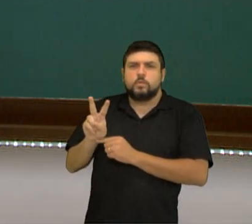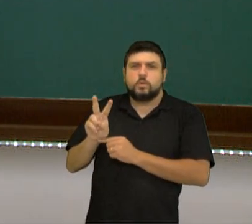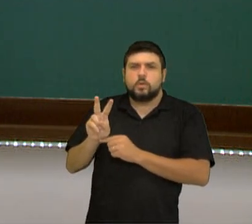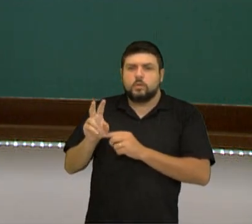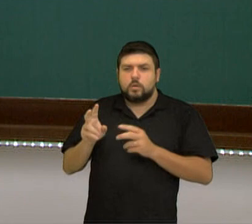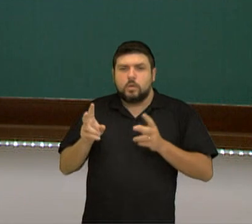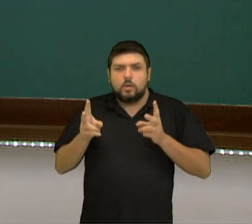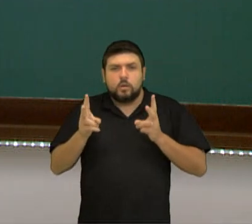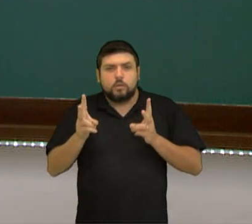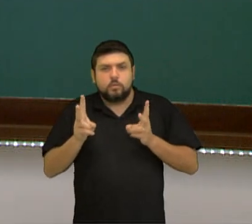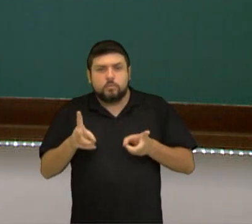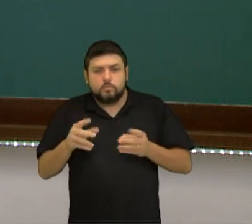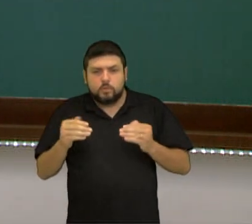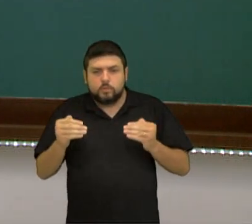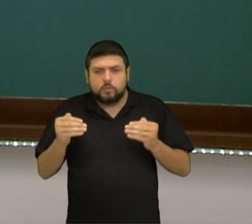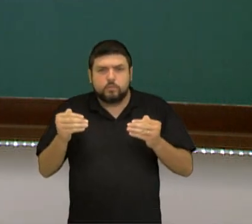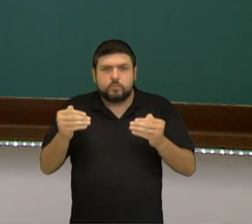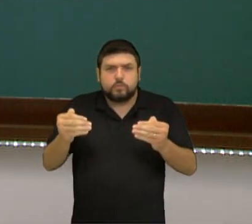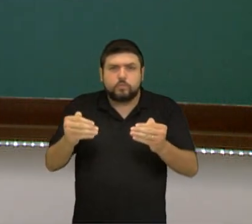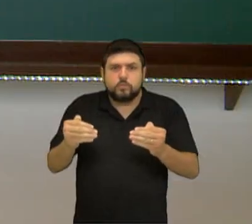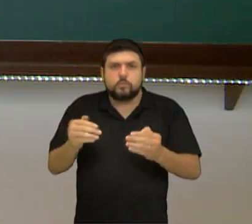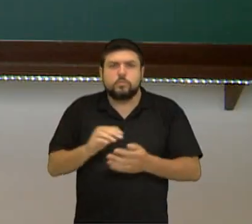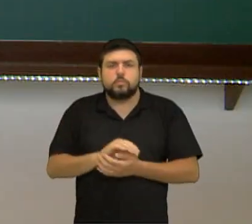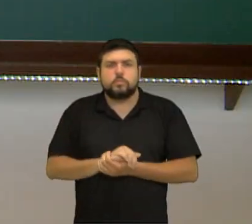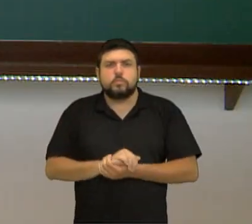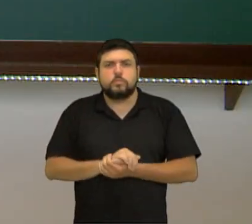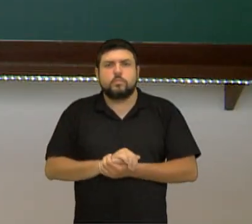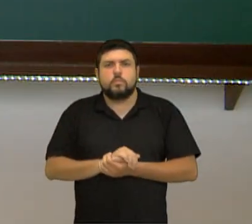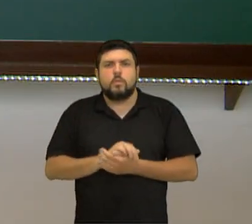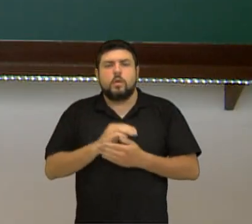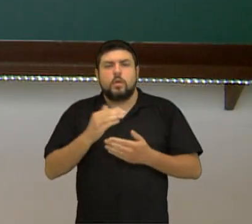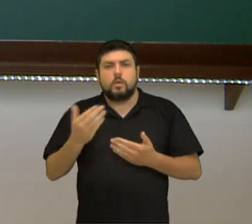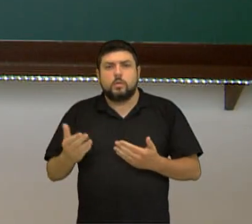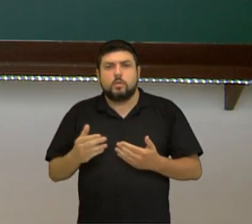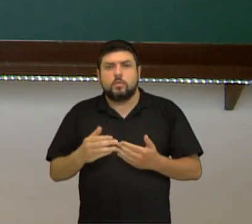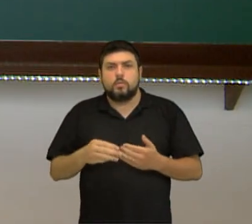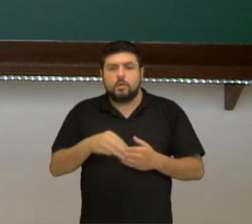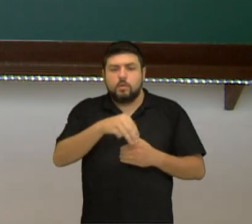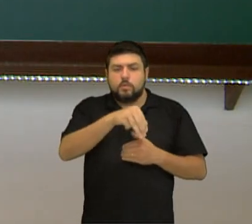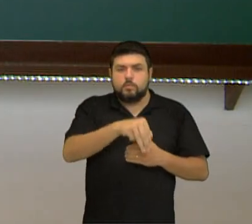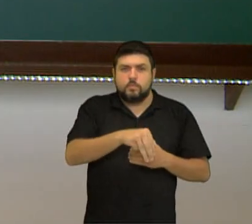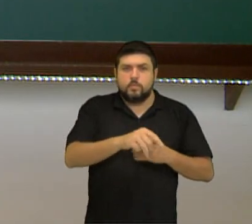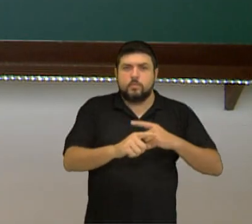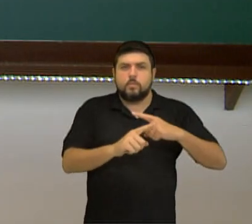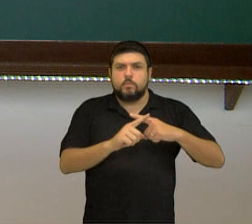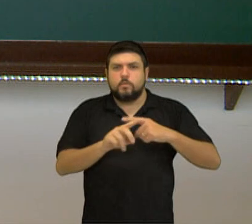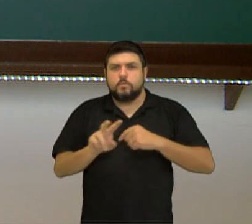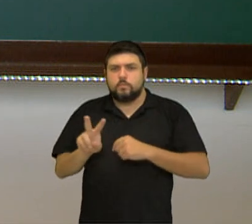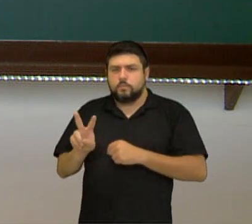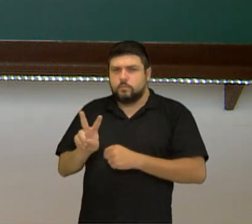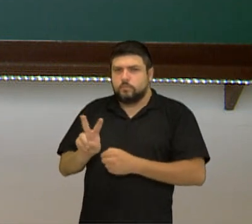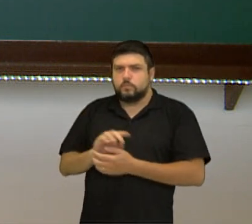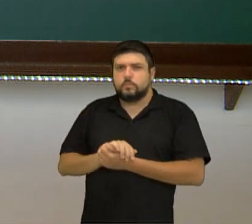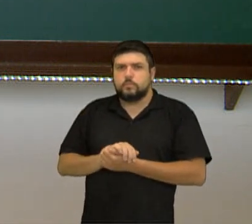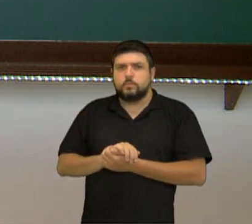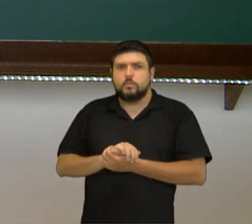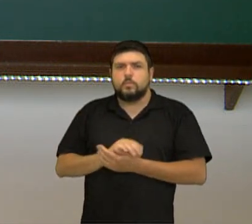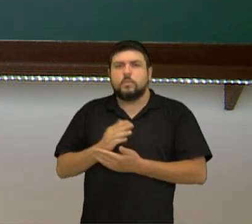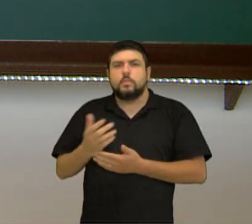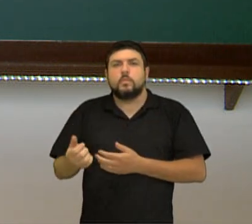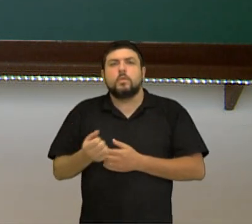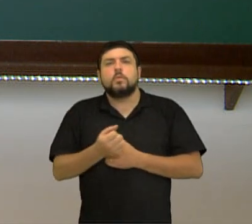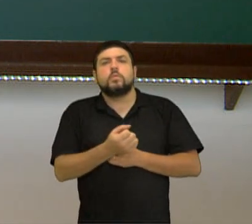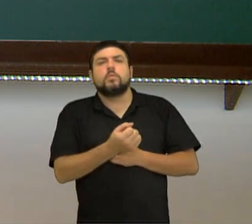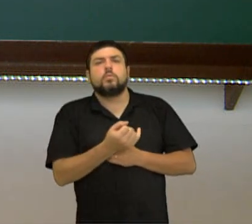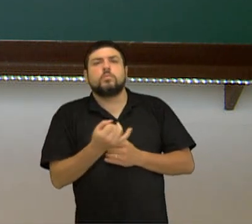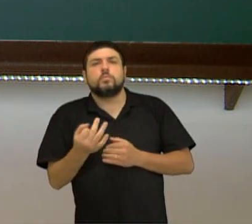mesmo sentido. Então aqui nós estamos fazendo a multiplicação da massa pela velocidade, isso aqui é uma definição, certo? Então a quantidade de movimento